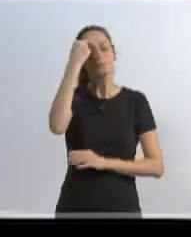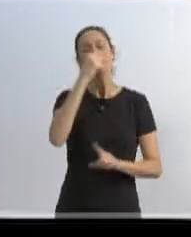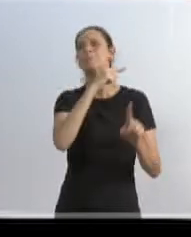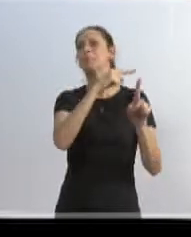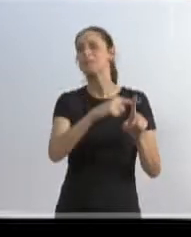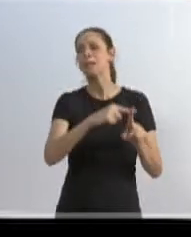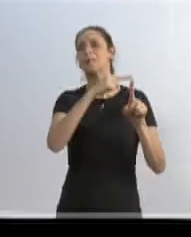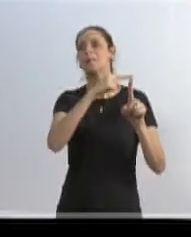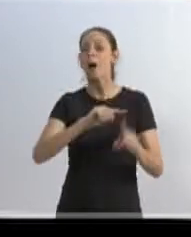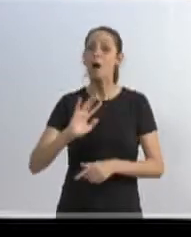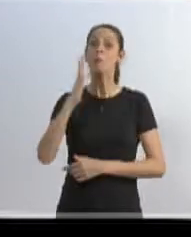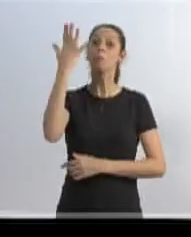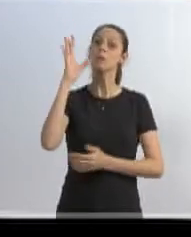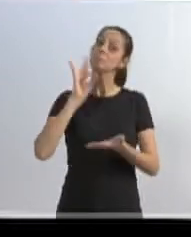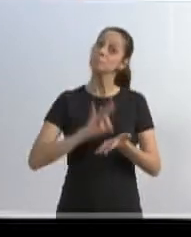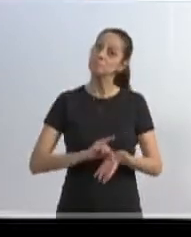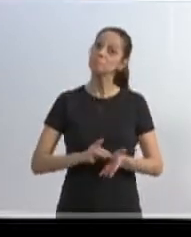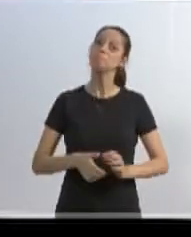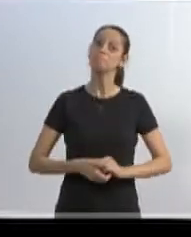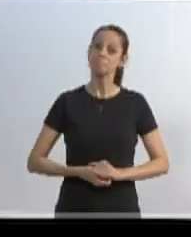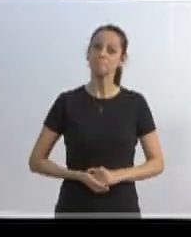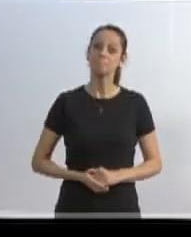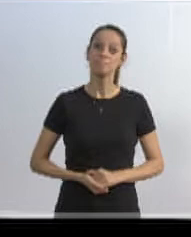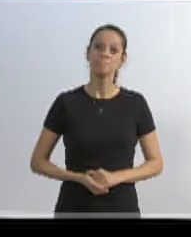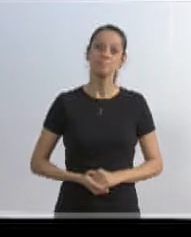melhor e o melhor chegou.